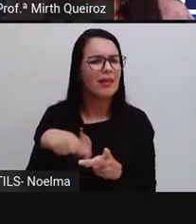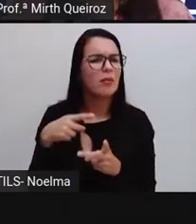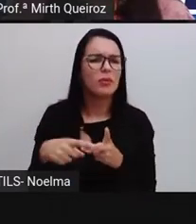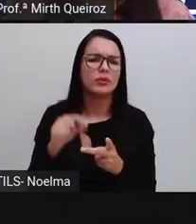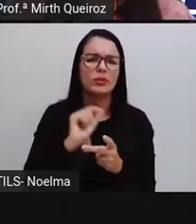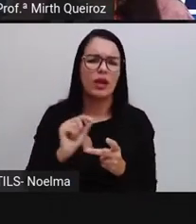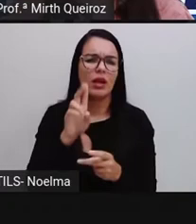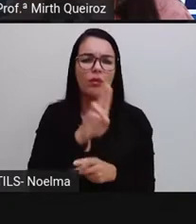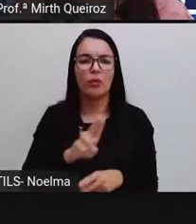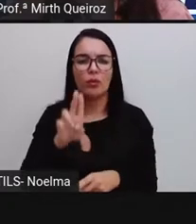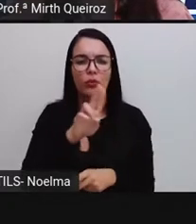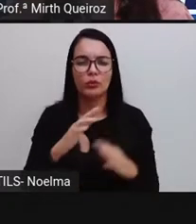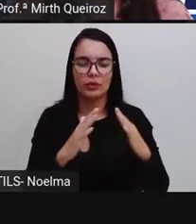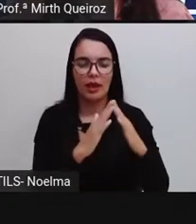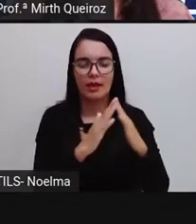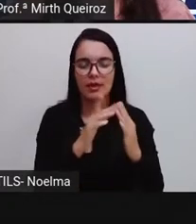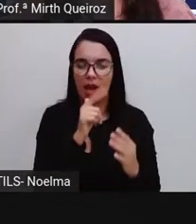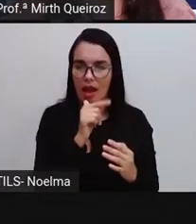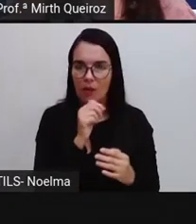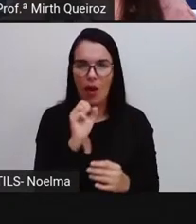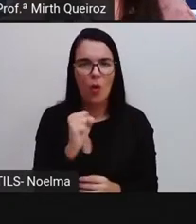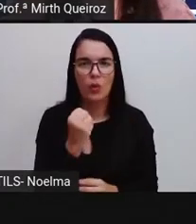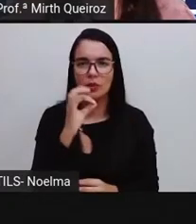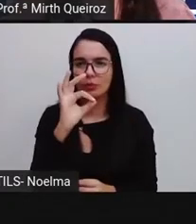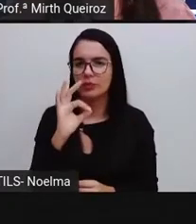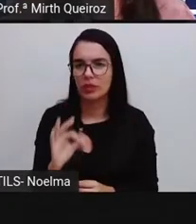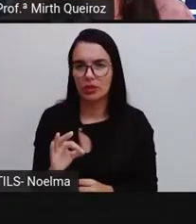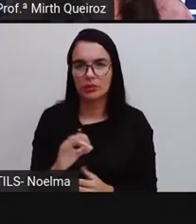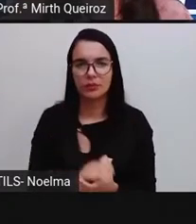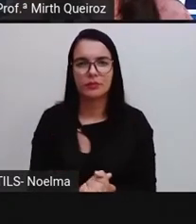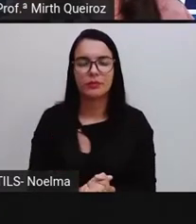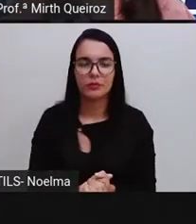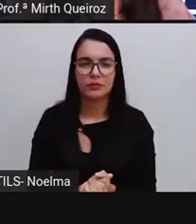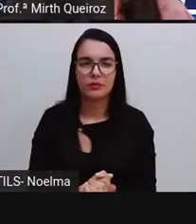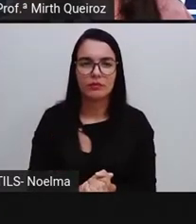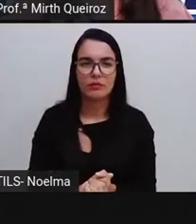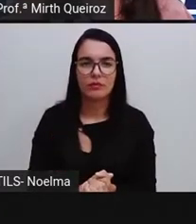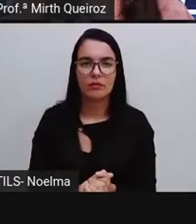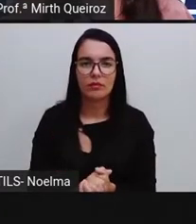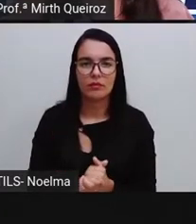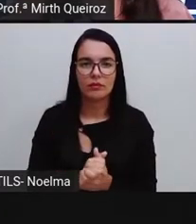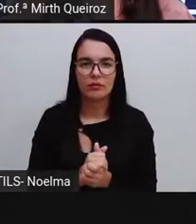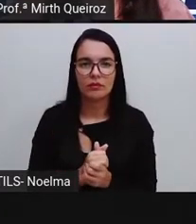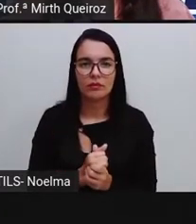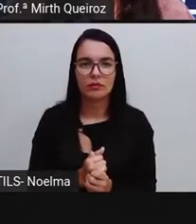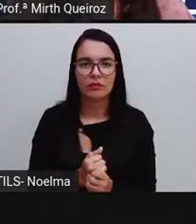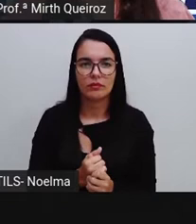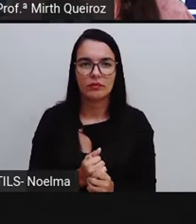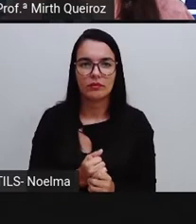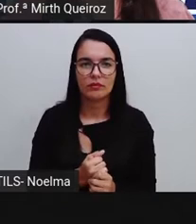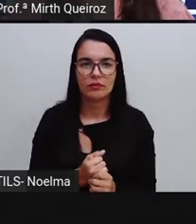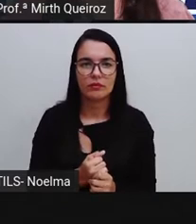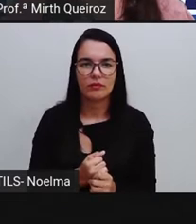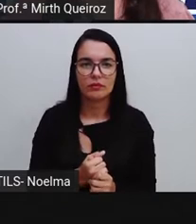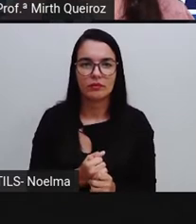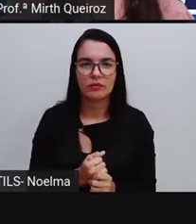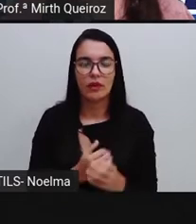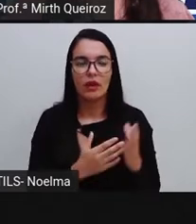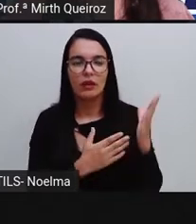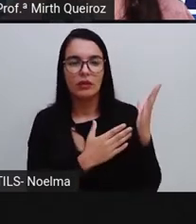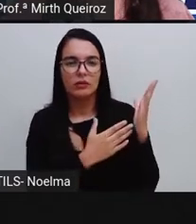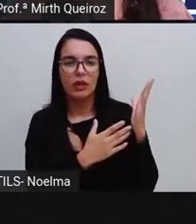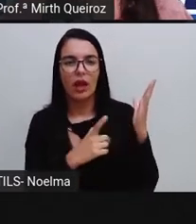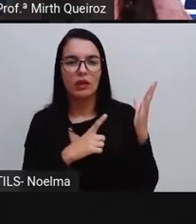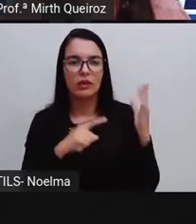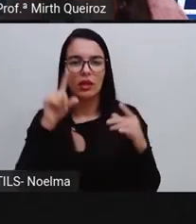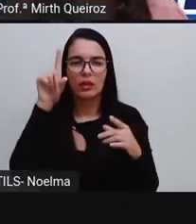vai ser responsável por cerca de oito por cento de toda a água utilizado aí né esses recursos hídricos